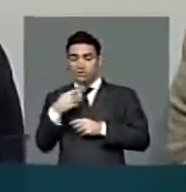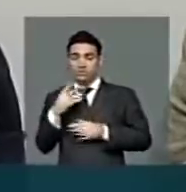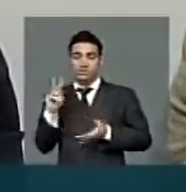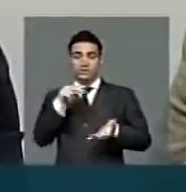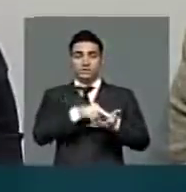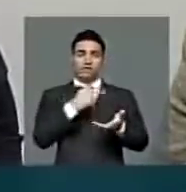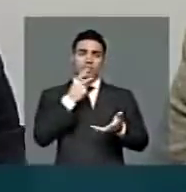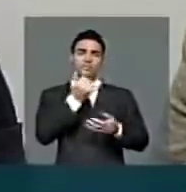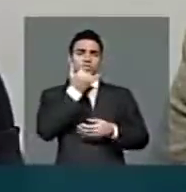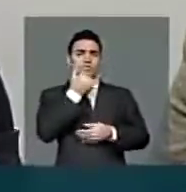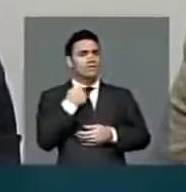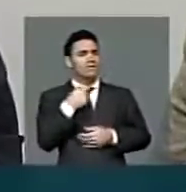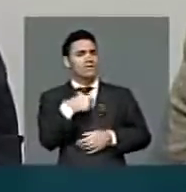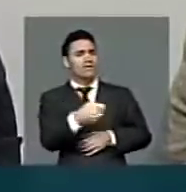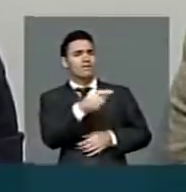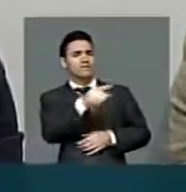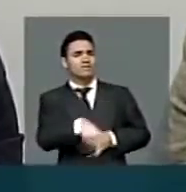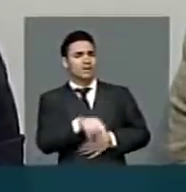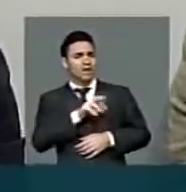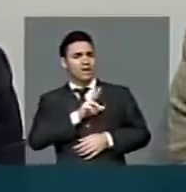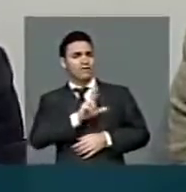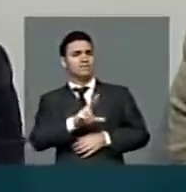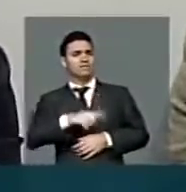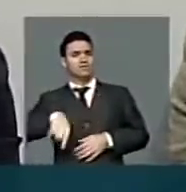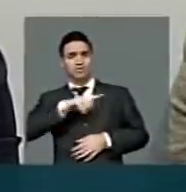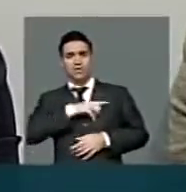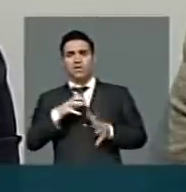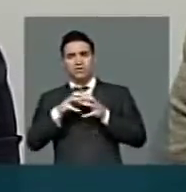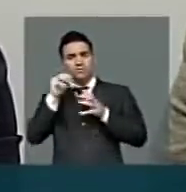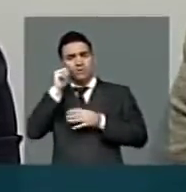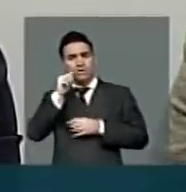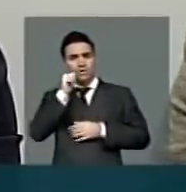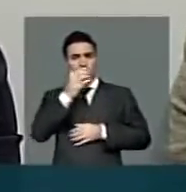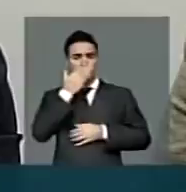lá, quem é você para falar em nome de nós, mulheres prostitutas?